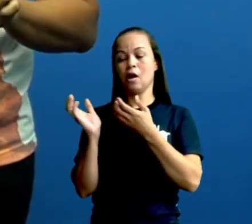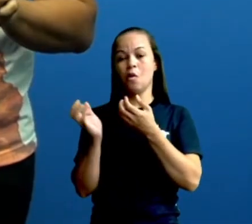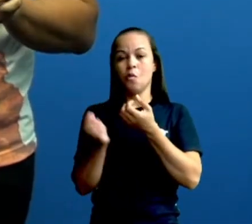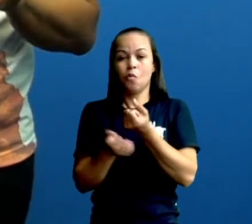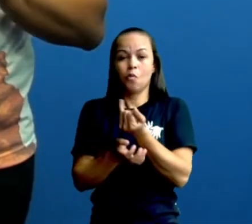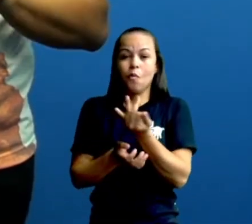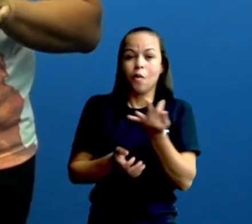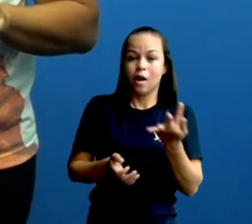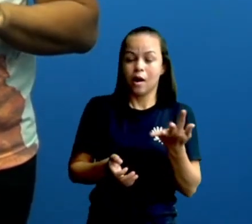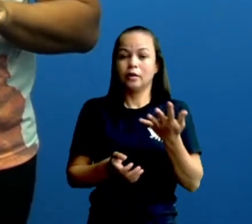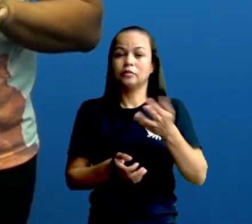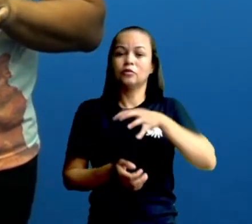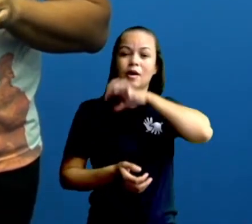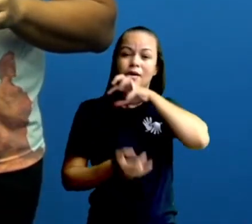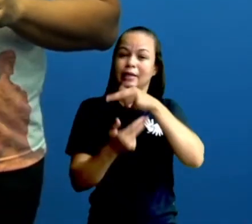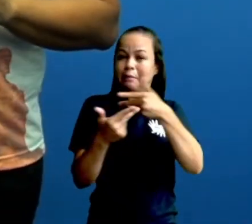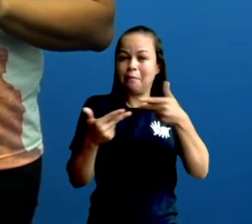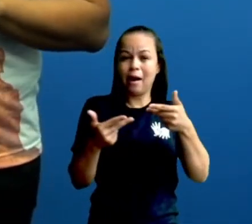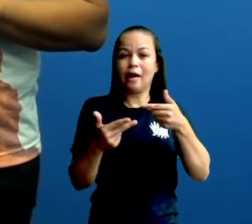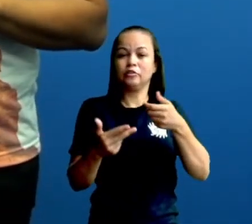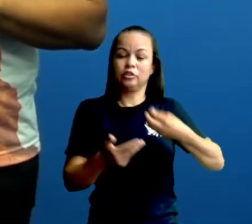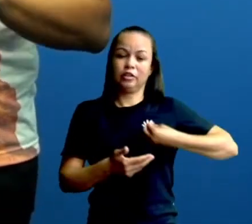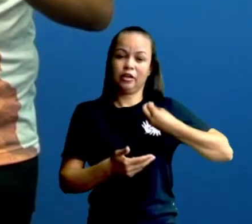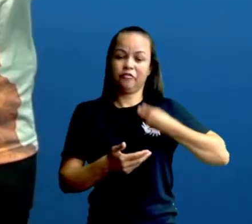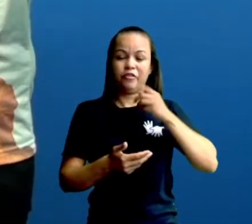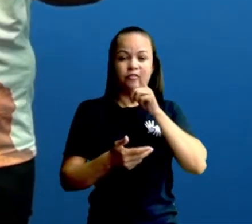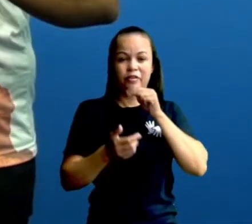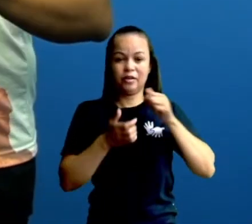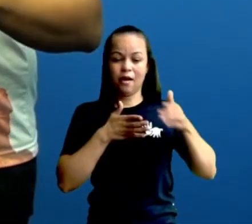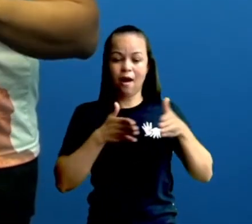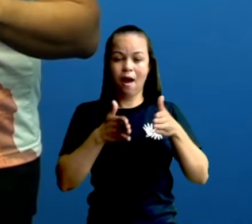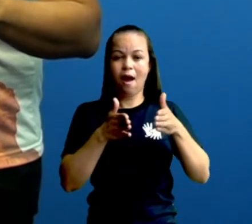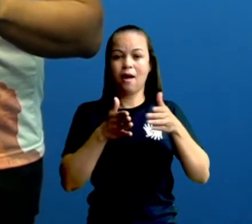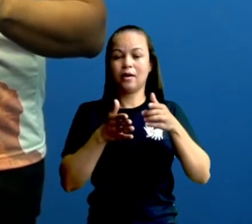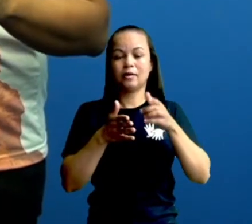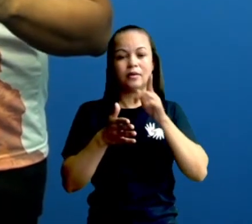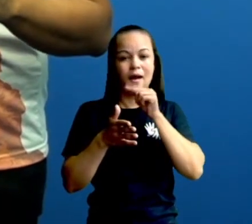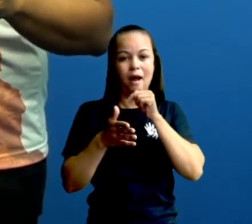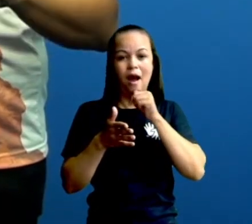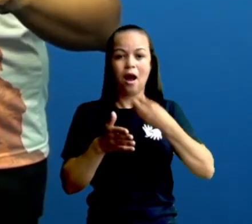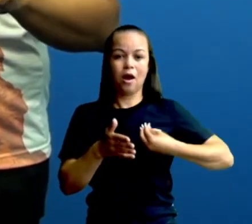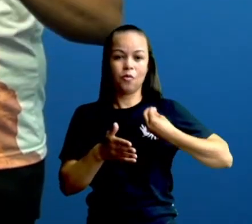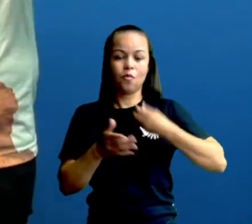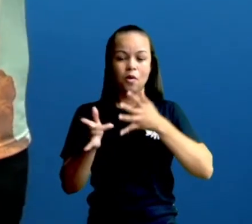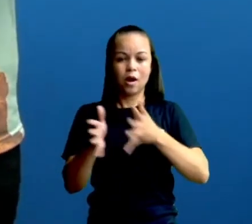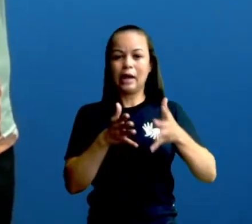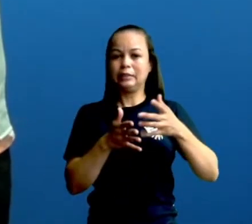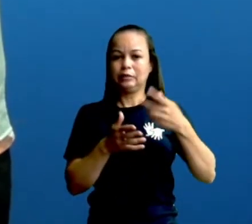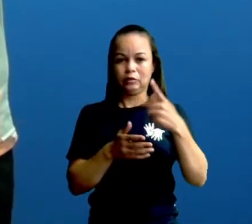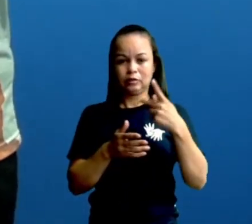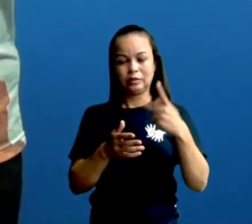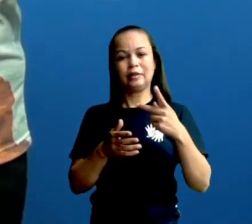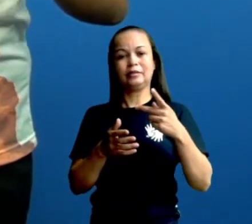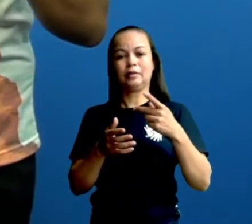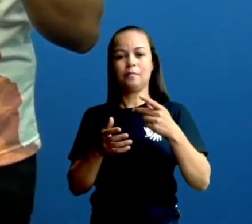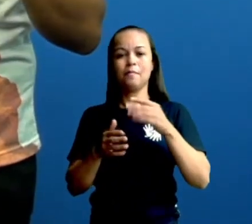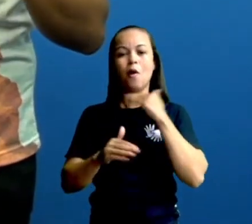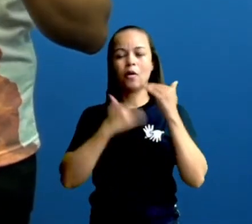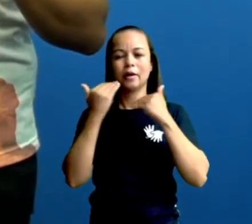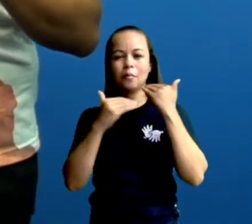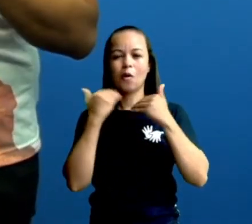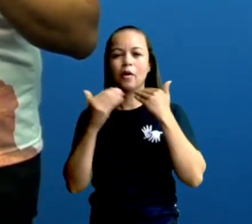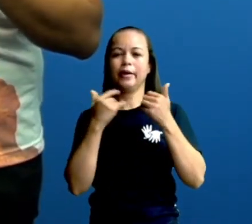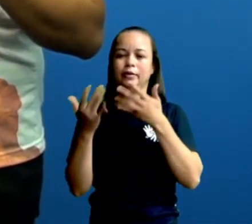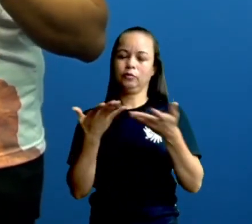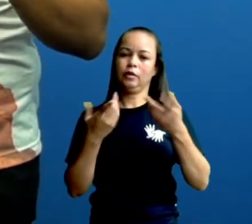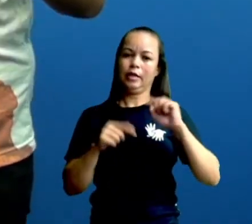de espécies estão morrendo vítimas do plástico e vítimas também do microplástico. Lembrando que nós também somos vítimas